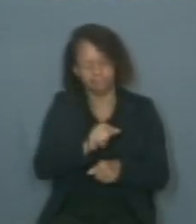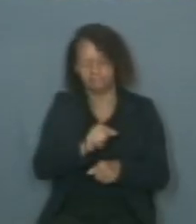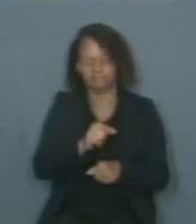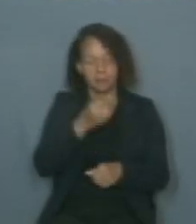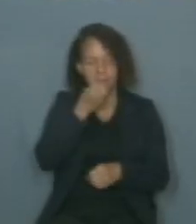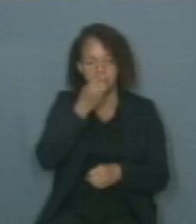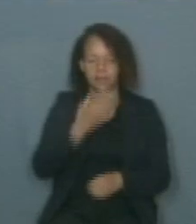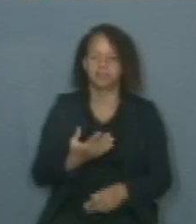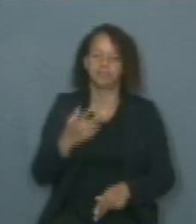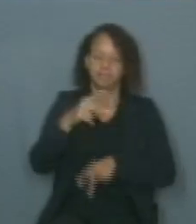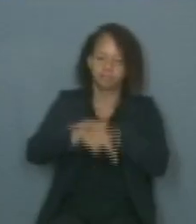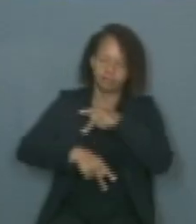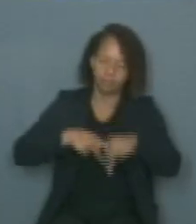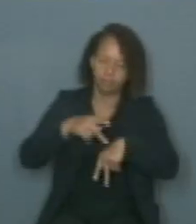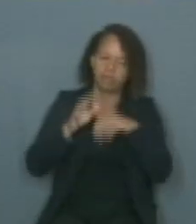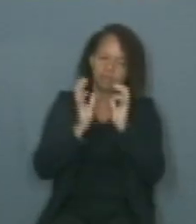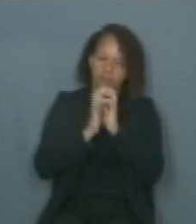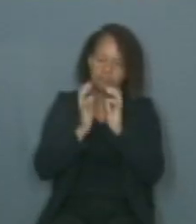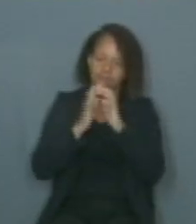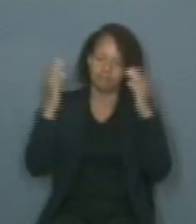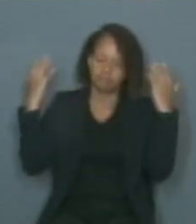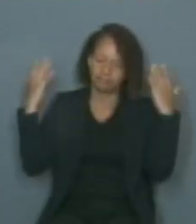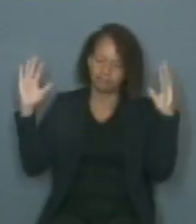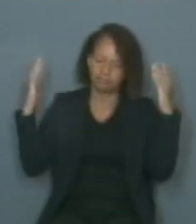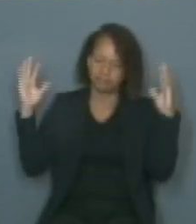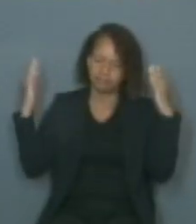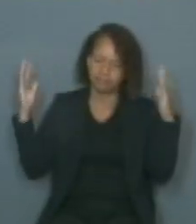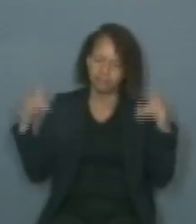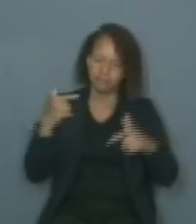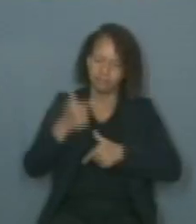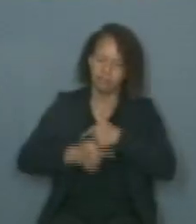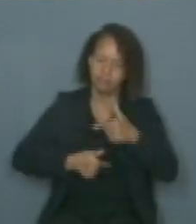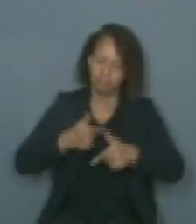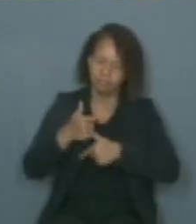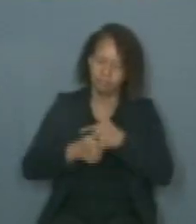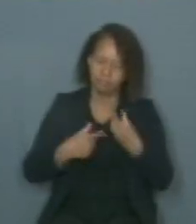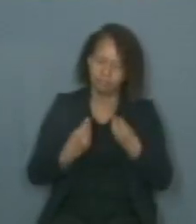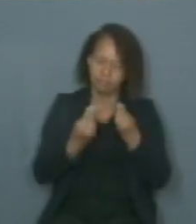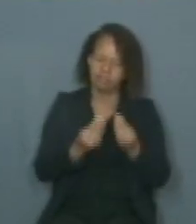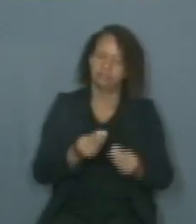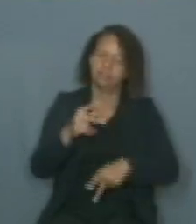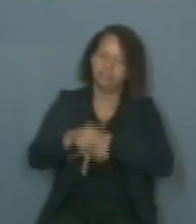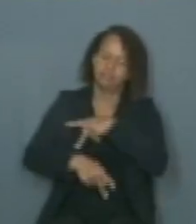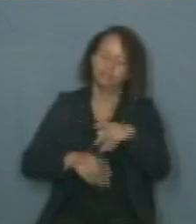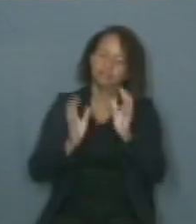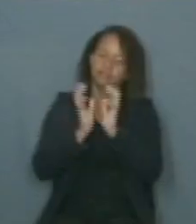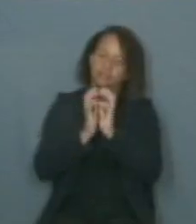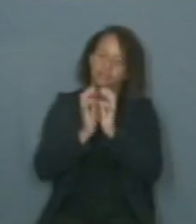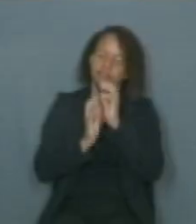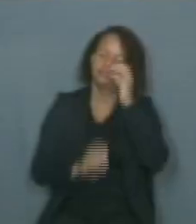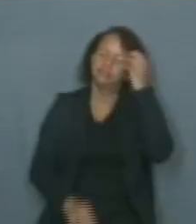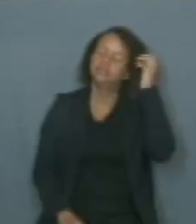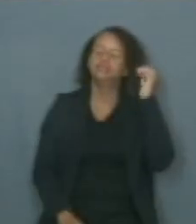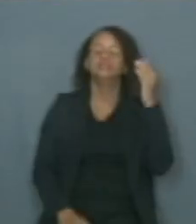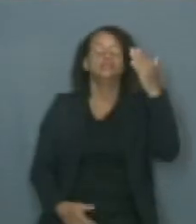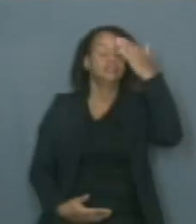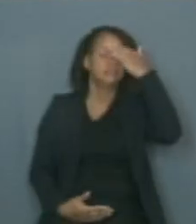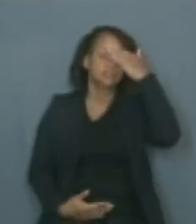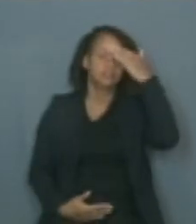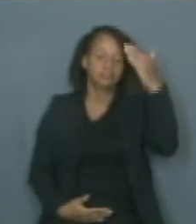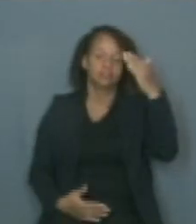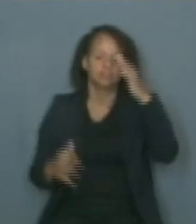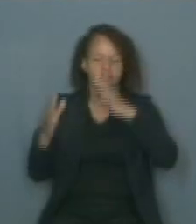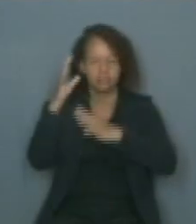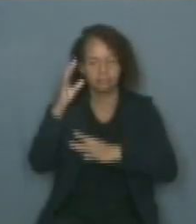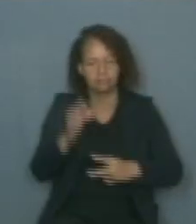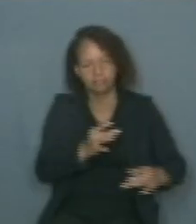útil ao povo da cidade do Recife e quero lhe parabenizar pelo trabalho prestado ao povo do Recife. Muito obrigado, vereador. De